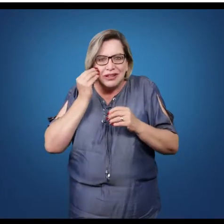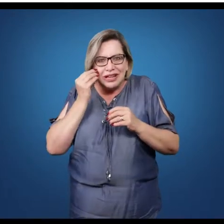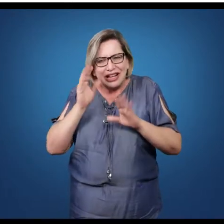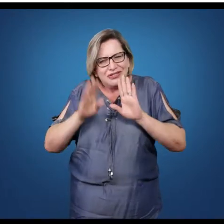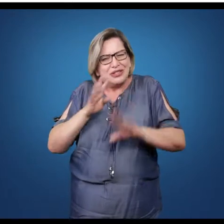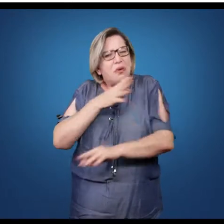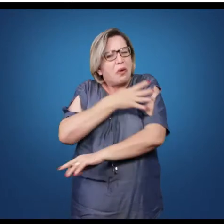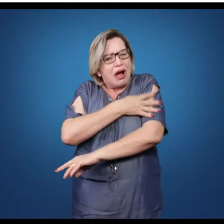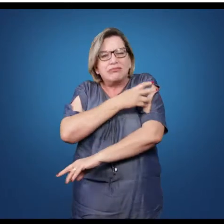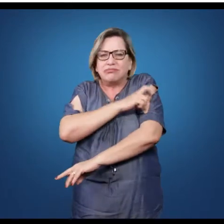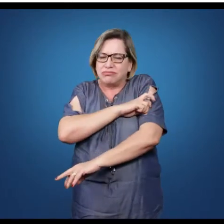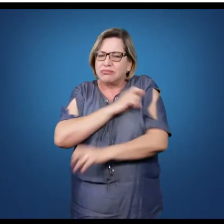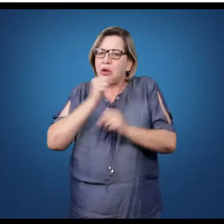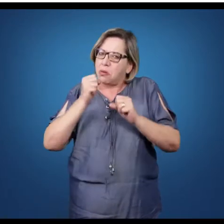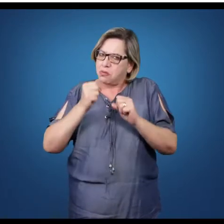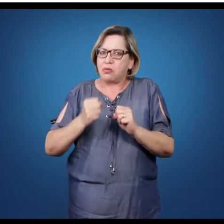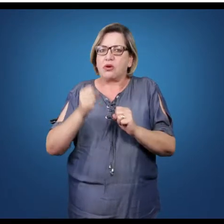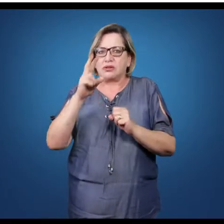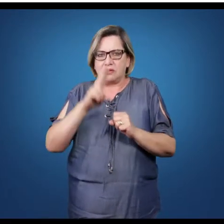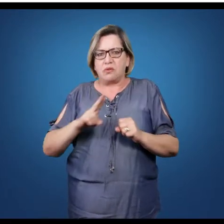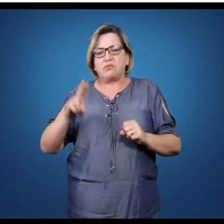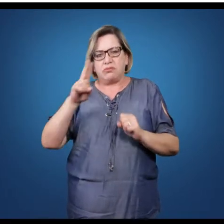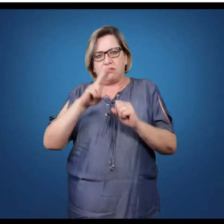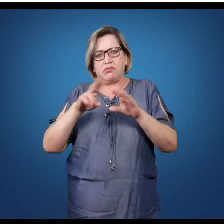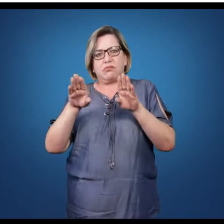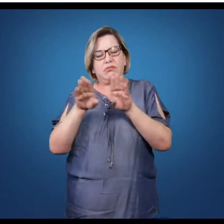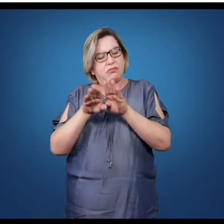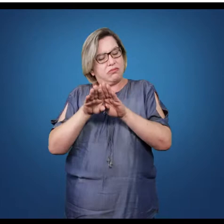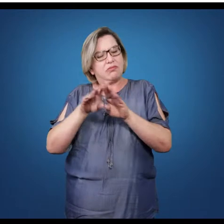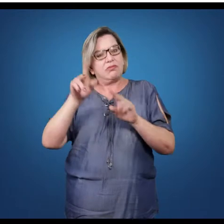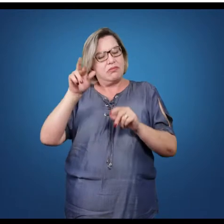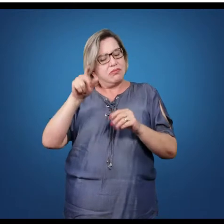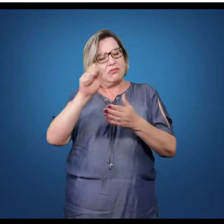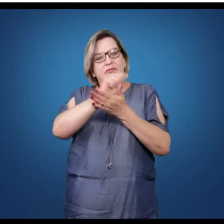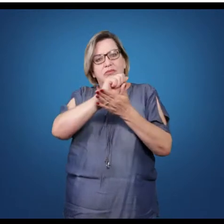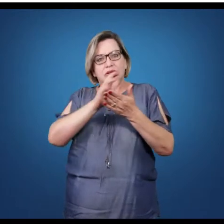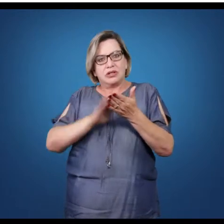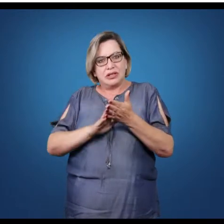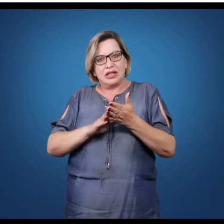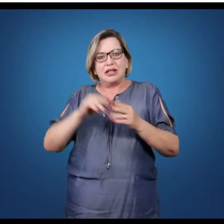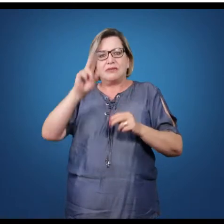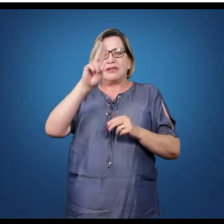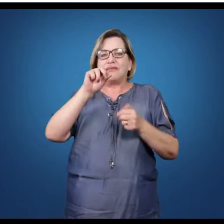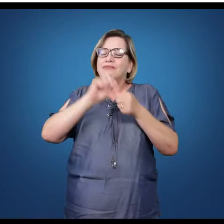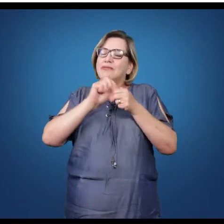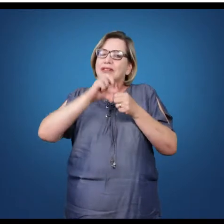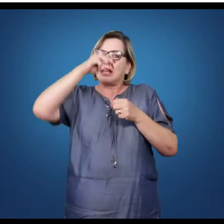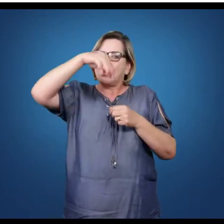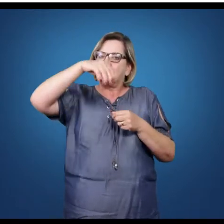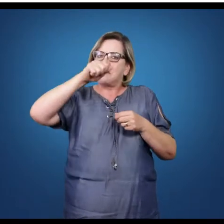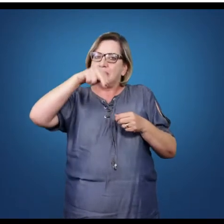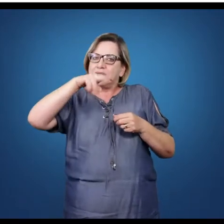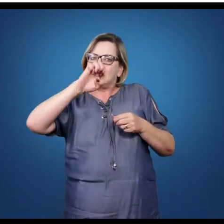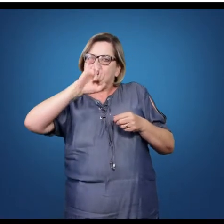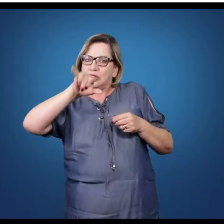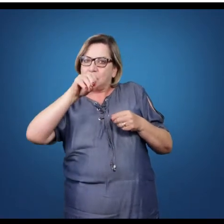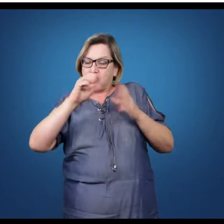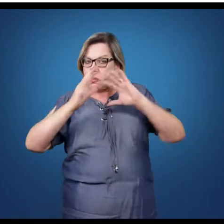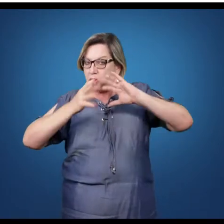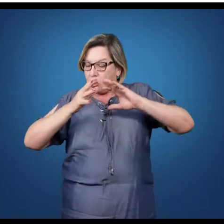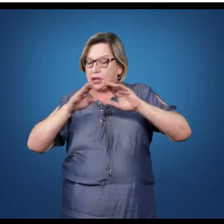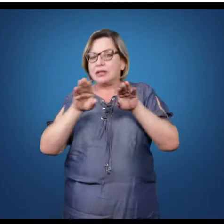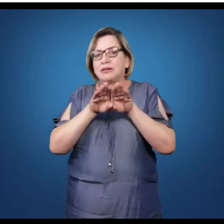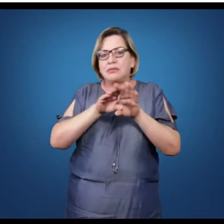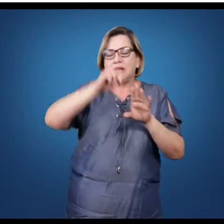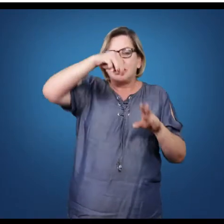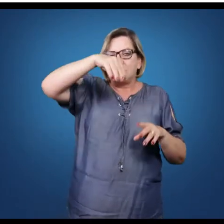ano a gente já pode apropriá-los com essa atividade para que a gente trabalhe manejo de bola e manejo de corpo, que